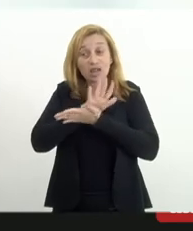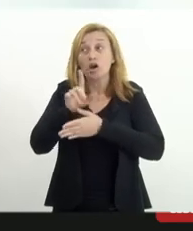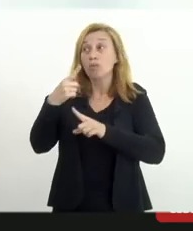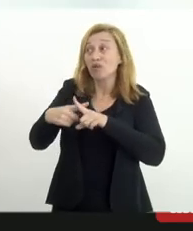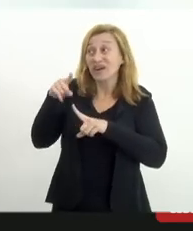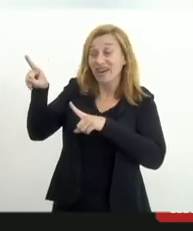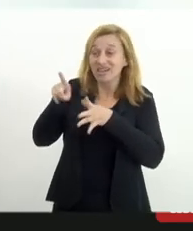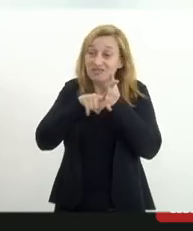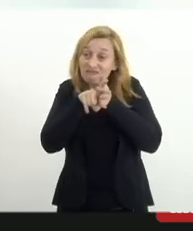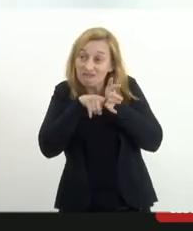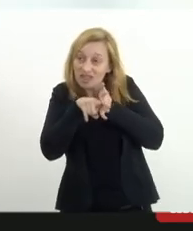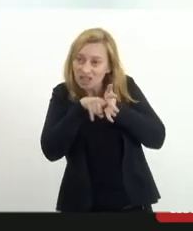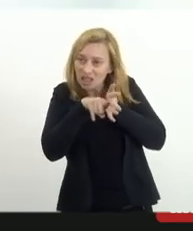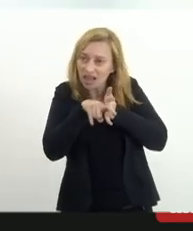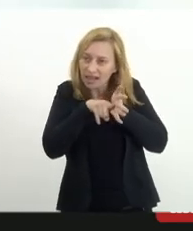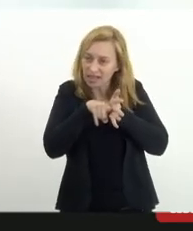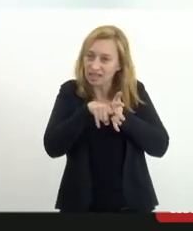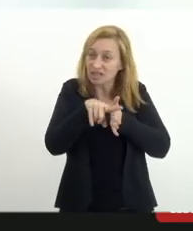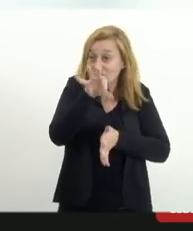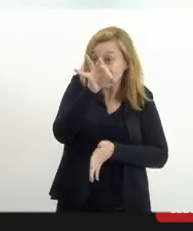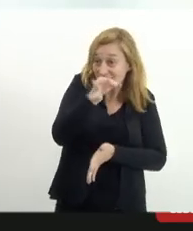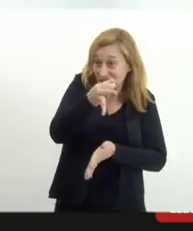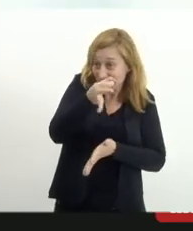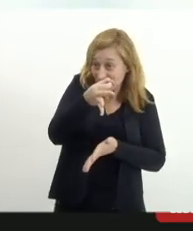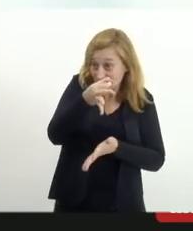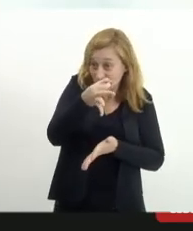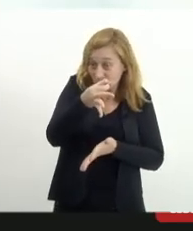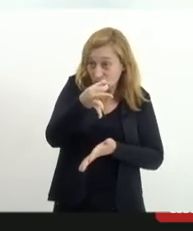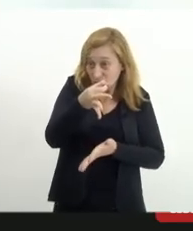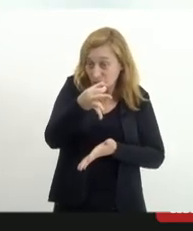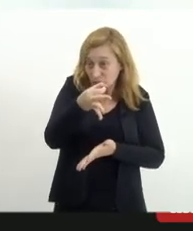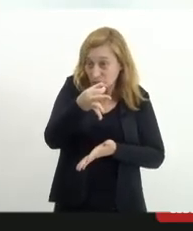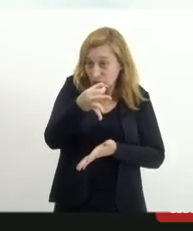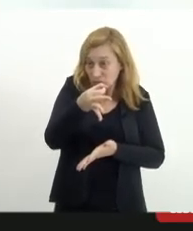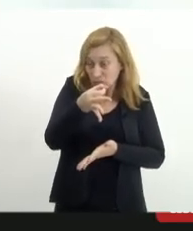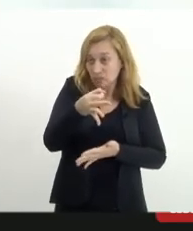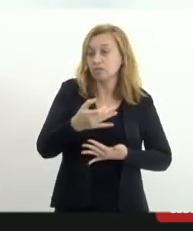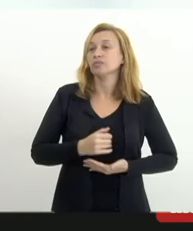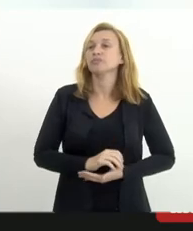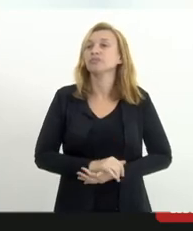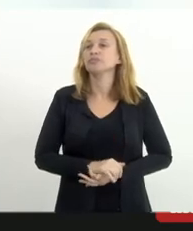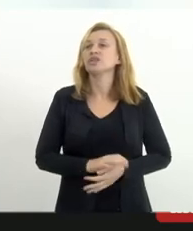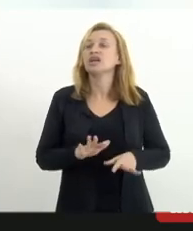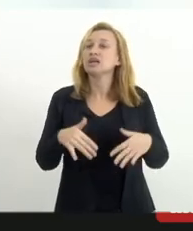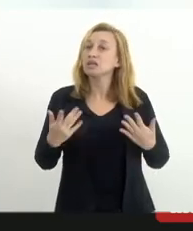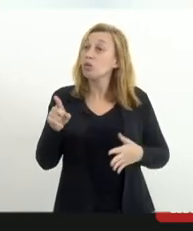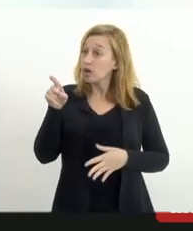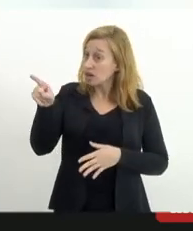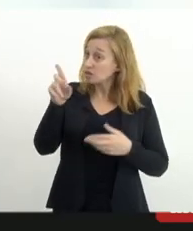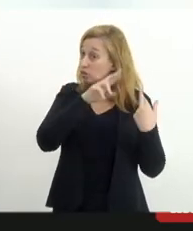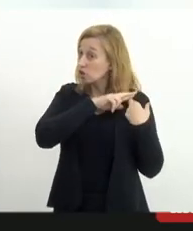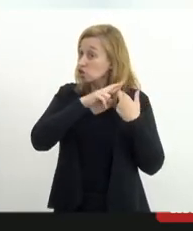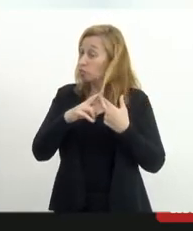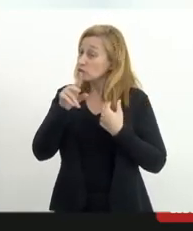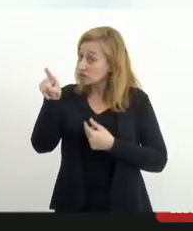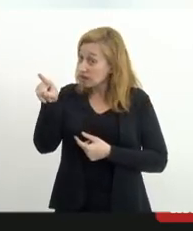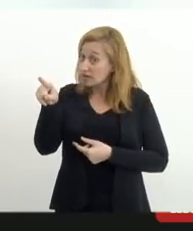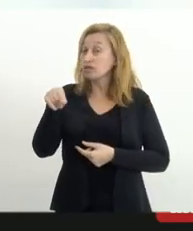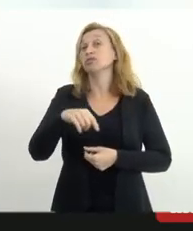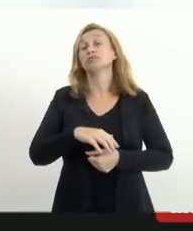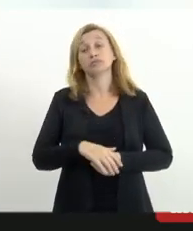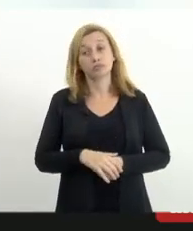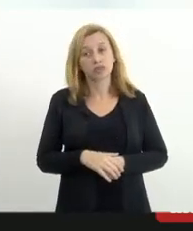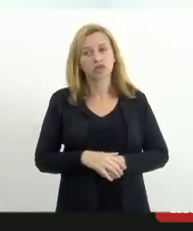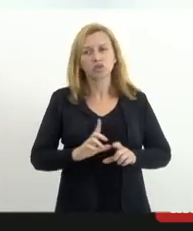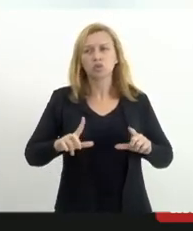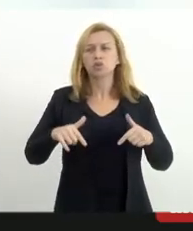fiscais formais da lei, e são eles os donos